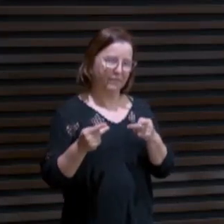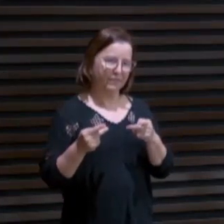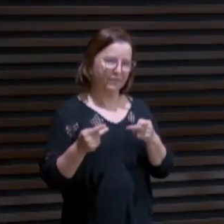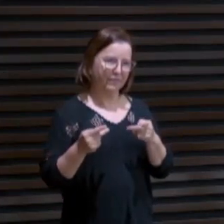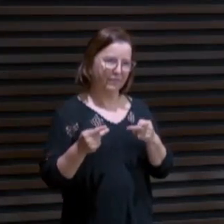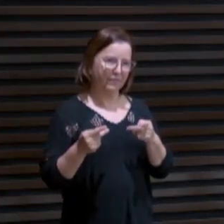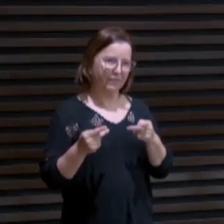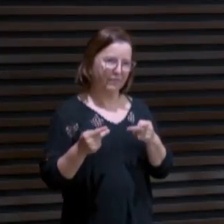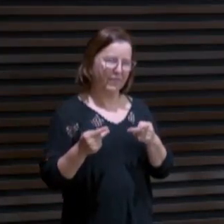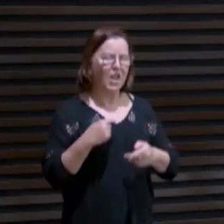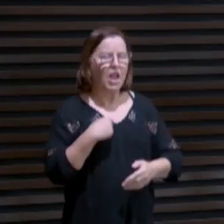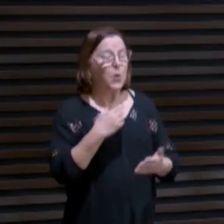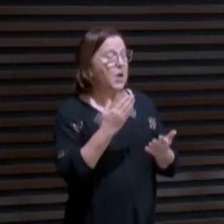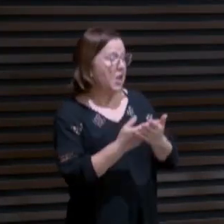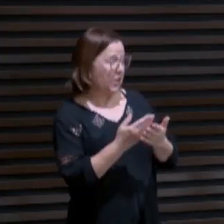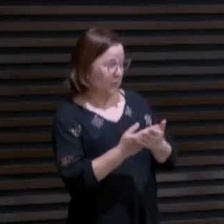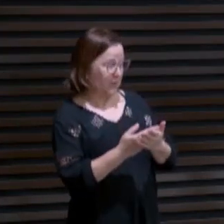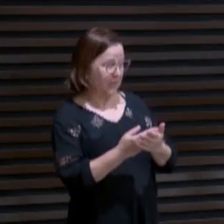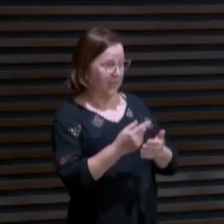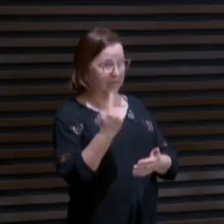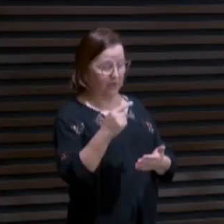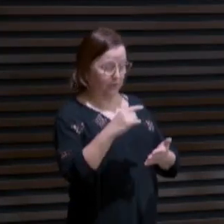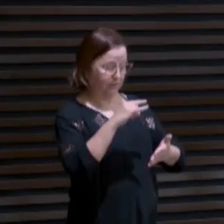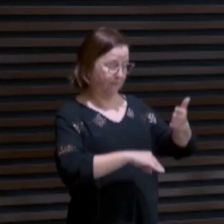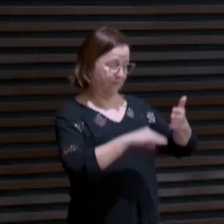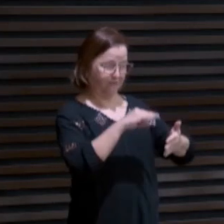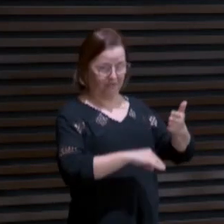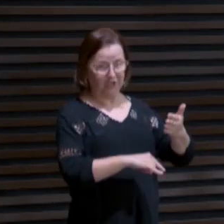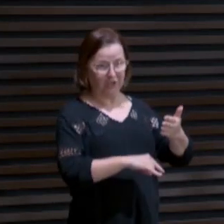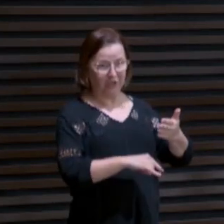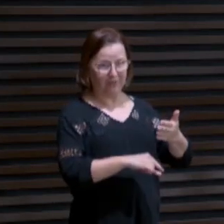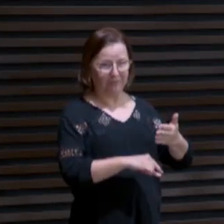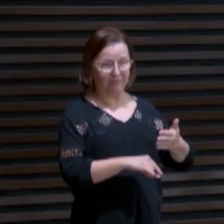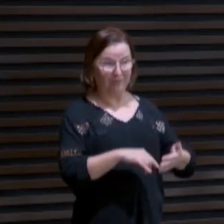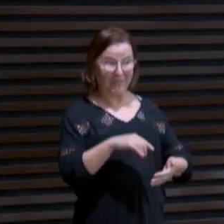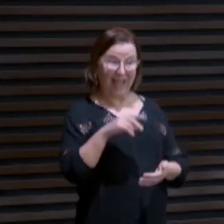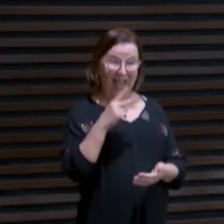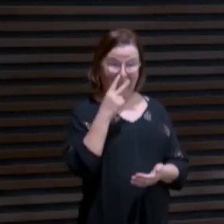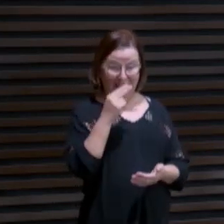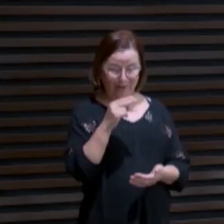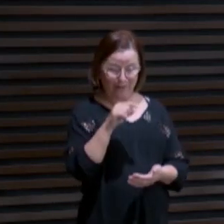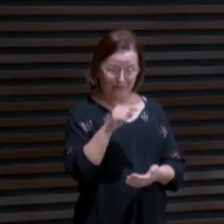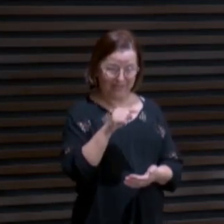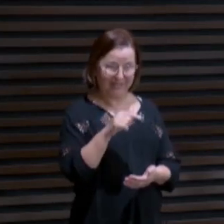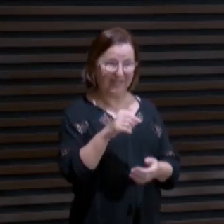estudei o seu perfil para um empregado, acho que você pode